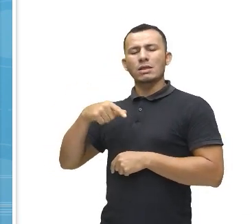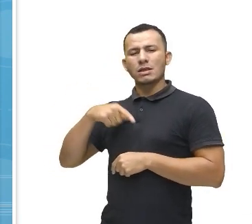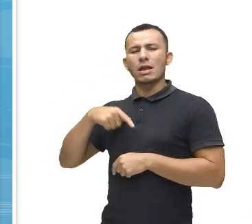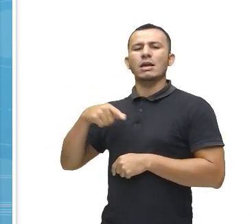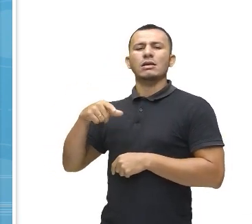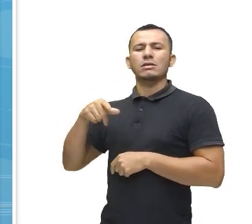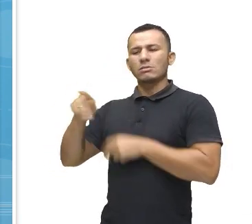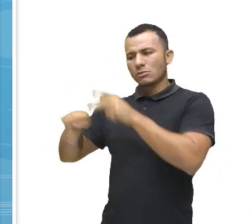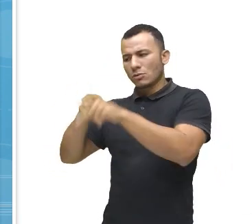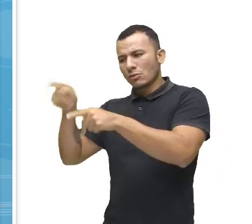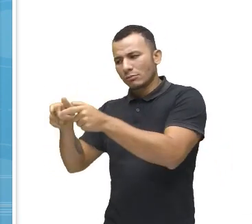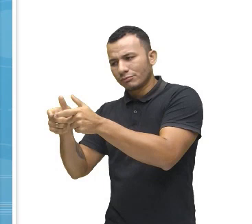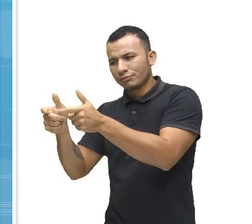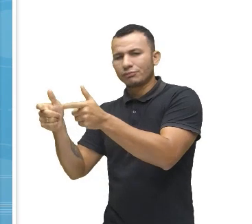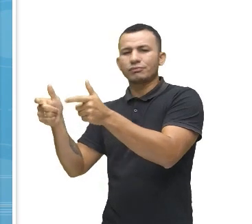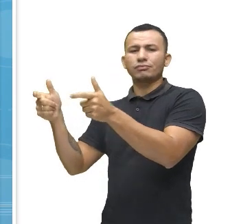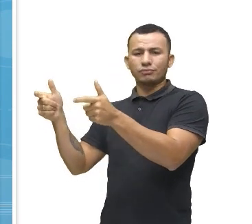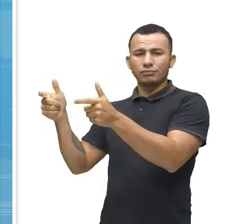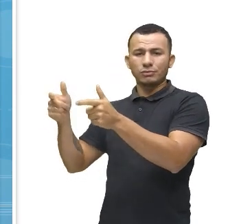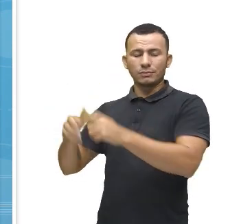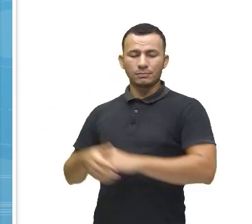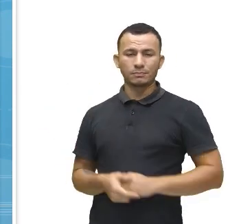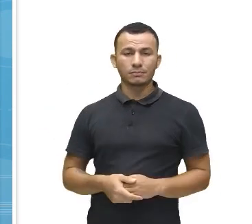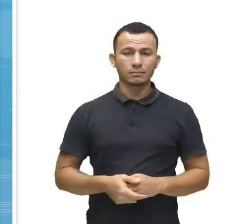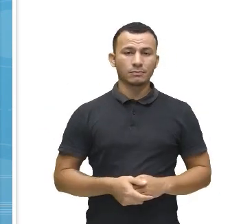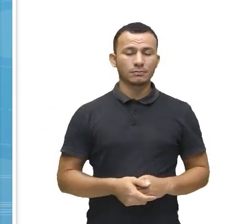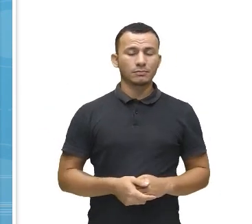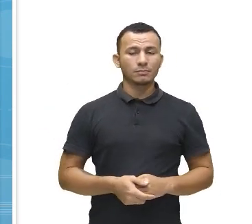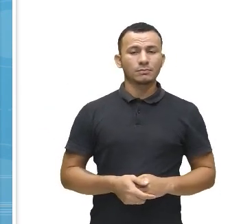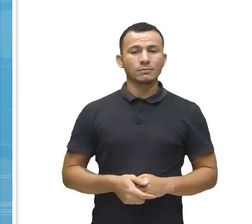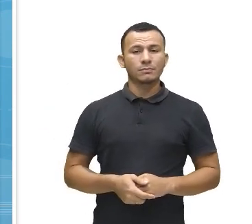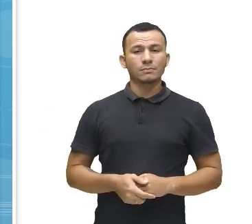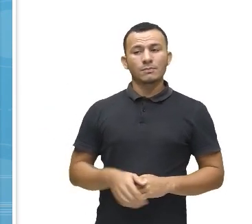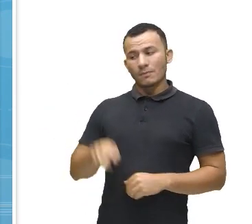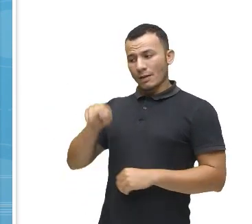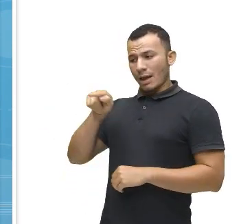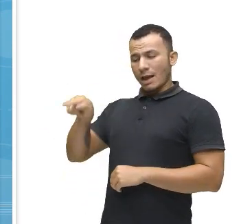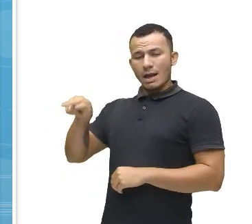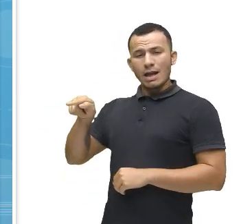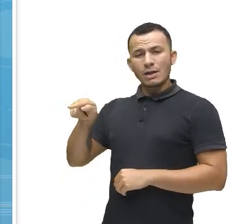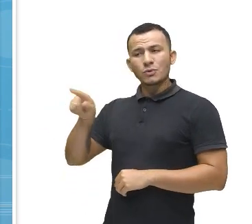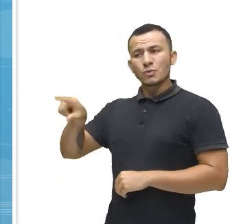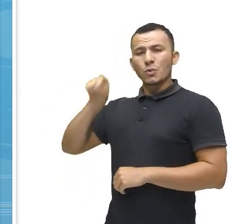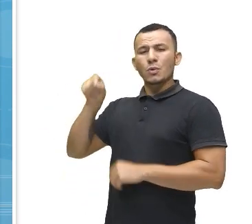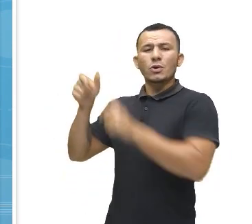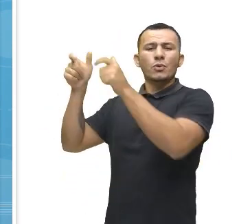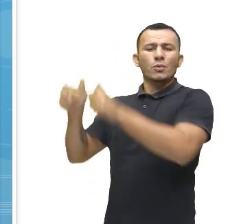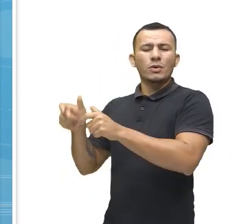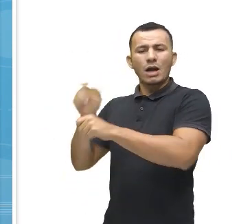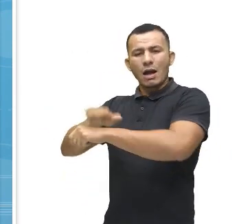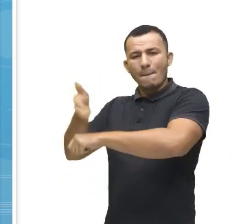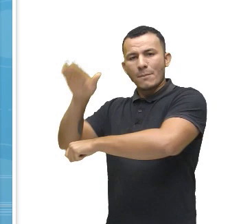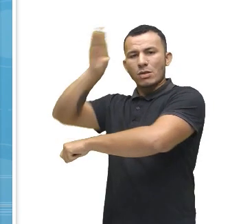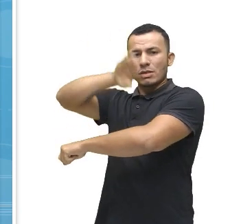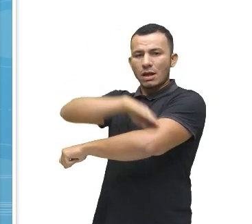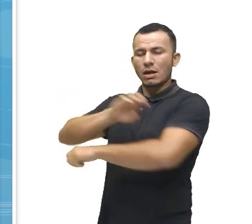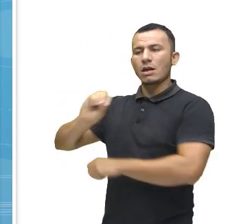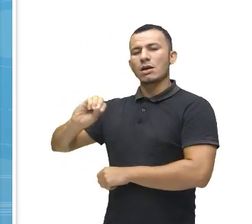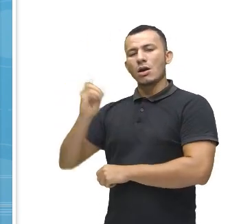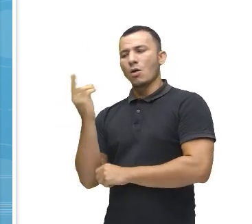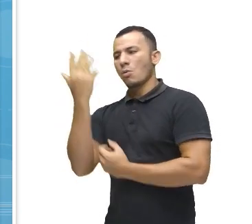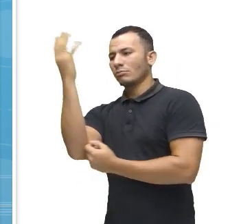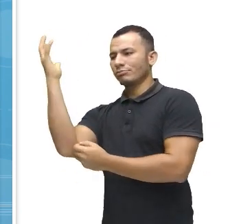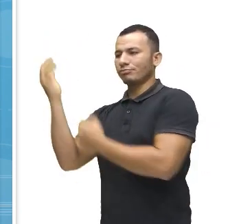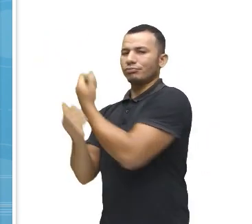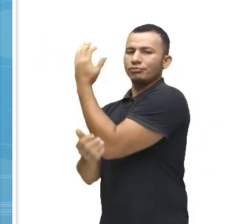ajuda mútua. Vamos lá, gente. Geralmente o quilombo se instalava em regiões de mata ou montanha, difícil